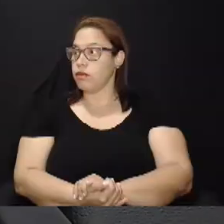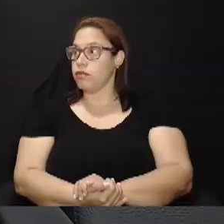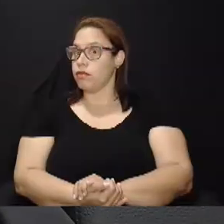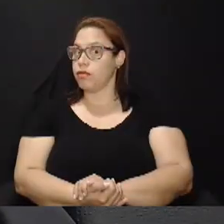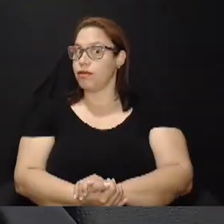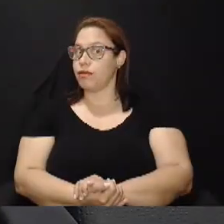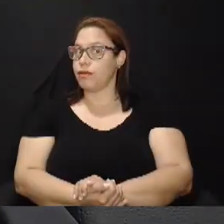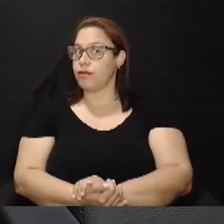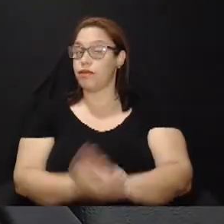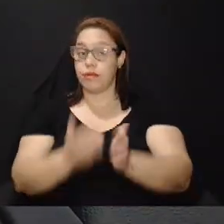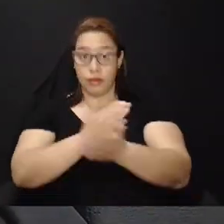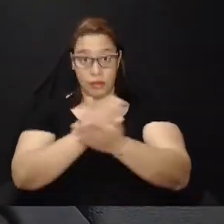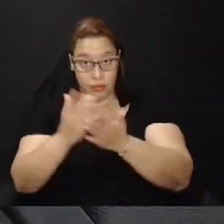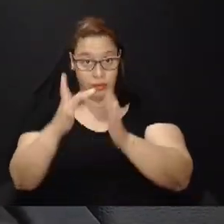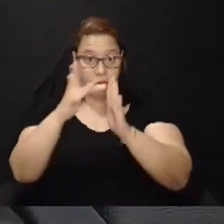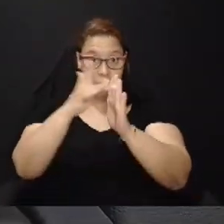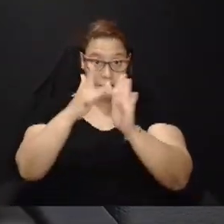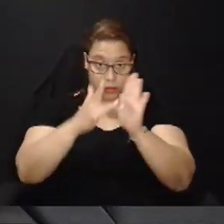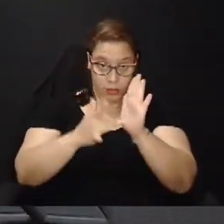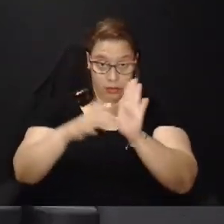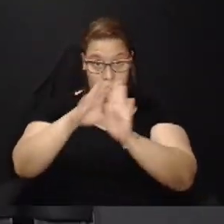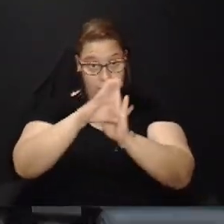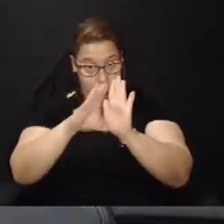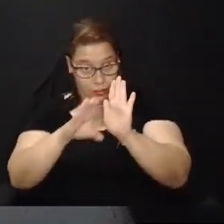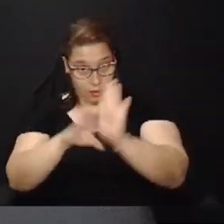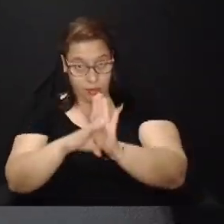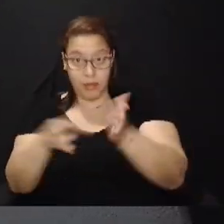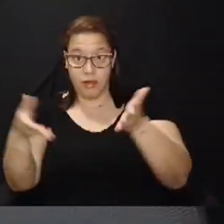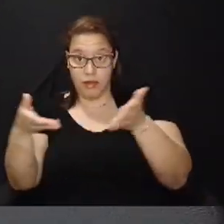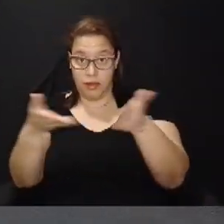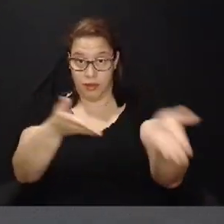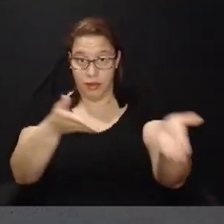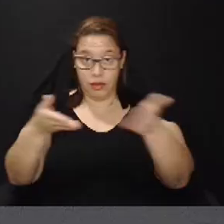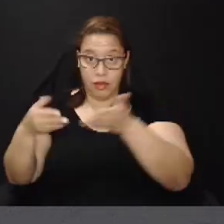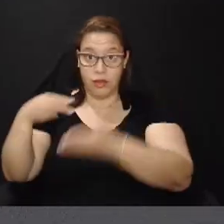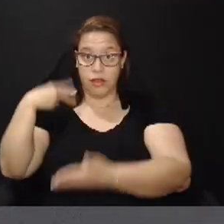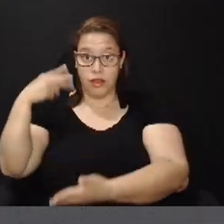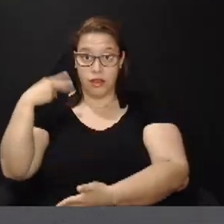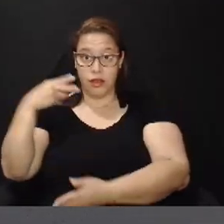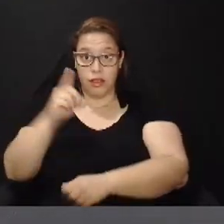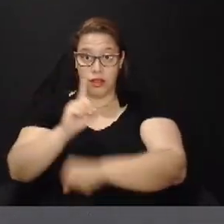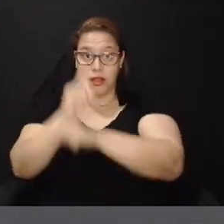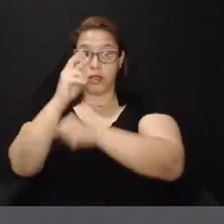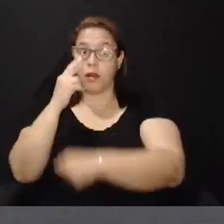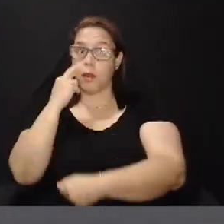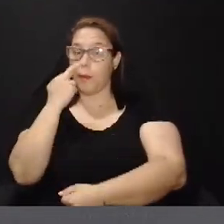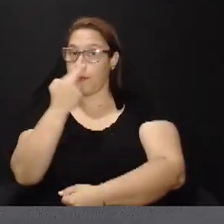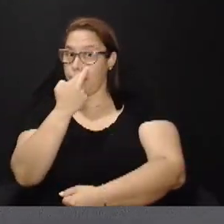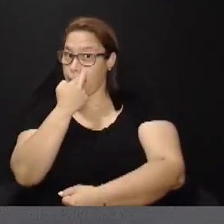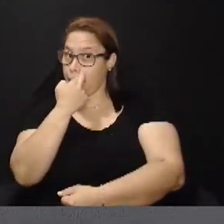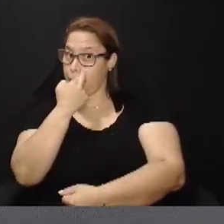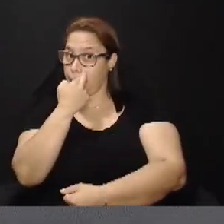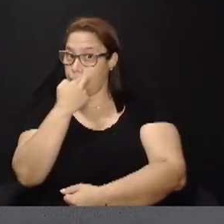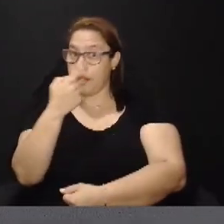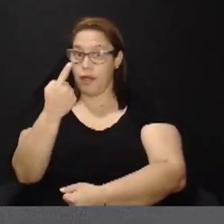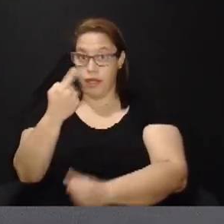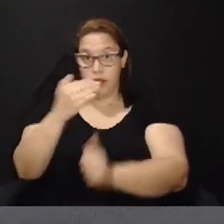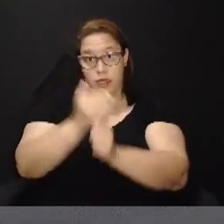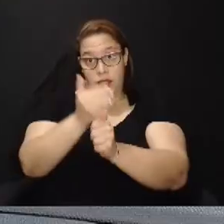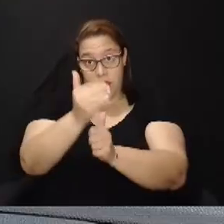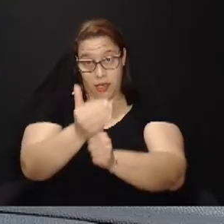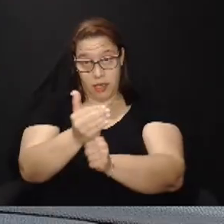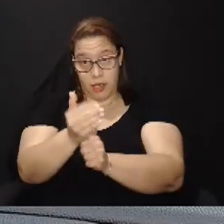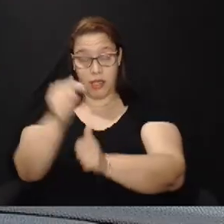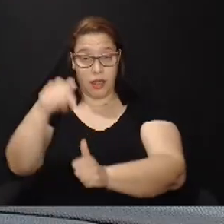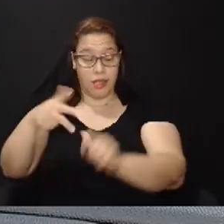Está começando mais um programa em pauta e hoje o nosso convidado é o vereador Dr. Ianco, ele que está no seu primeiro mandato aqui no